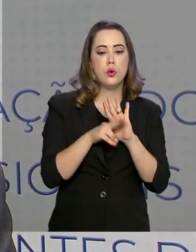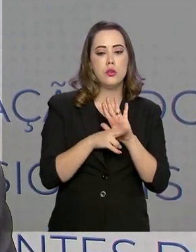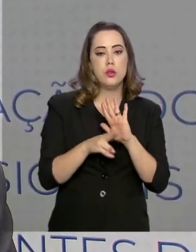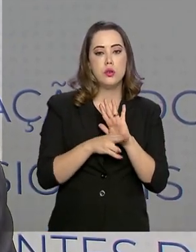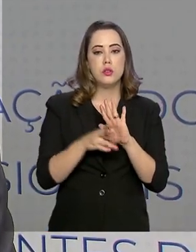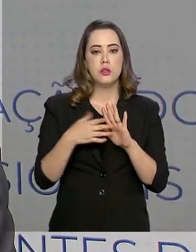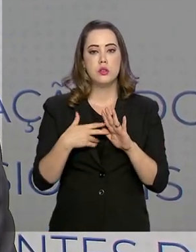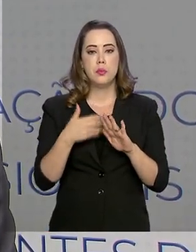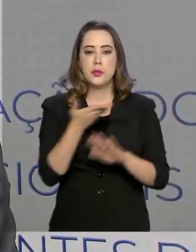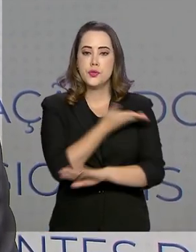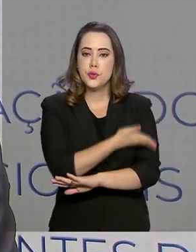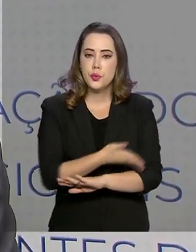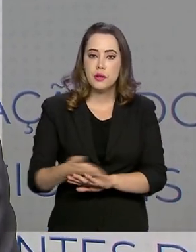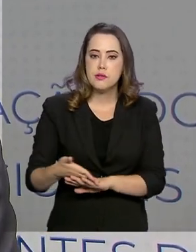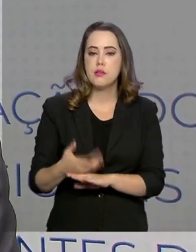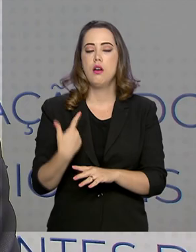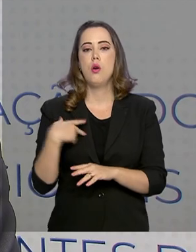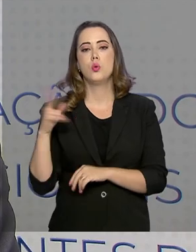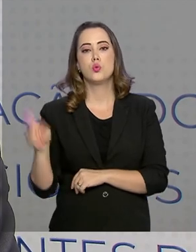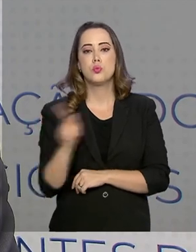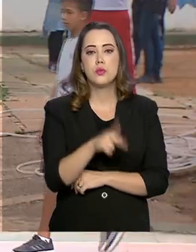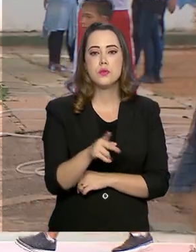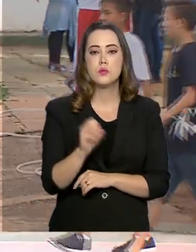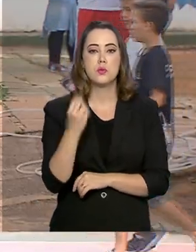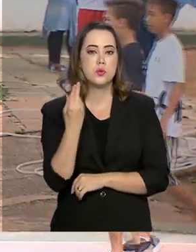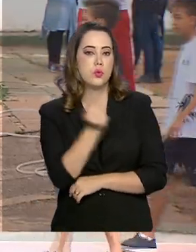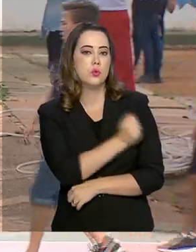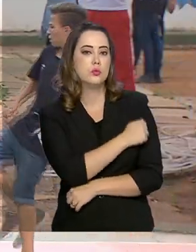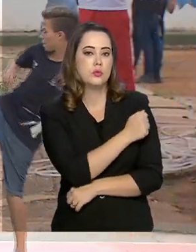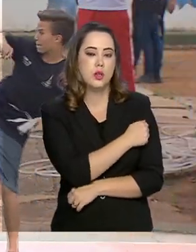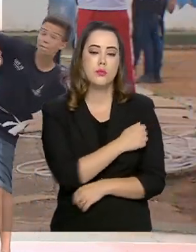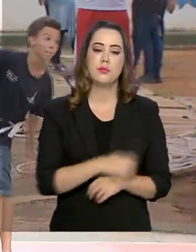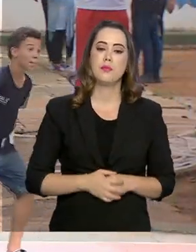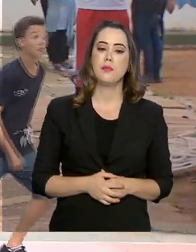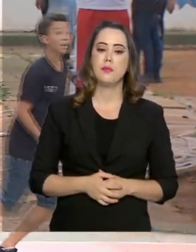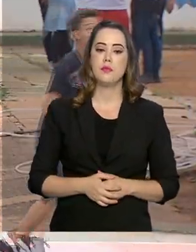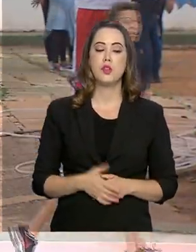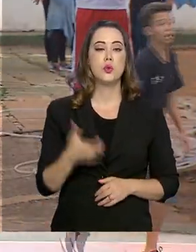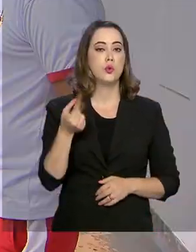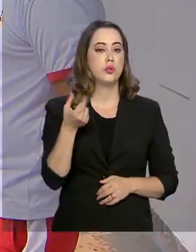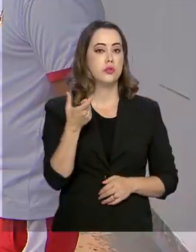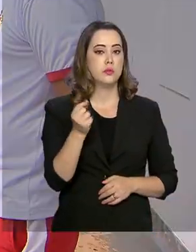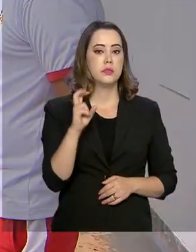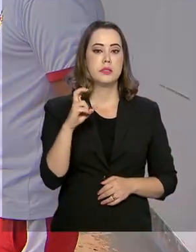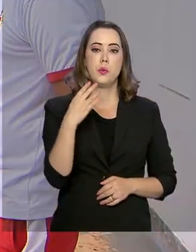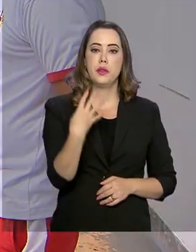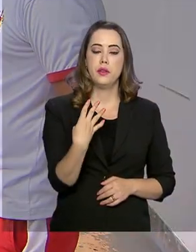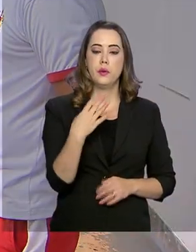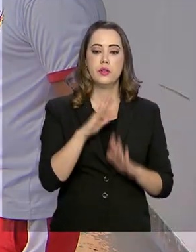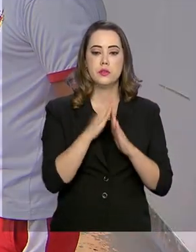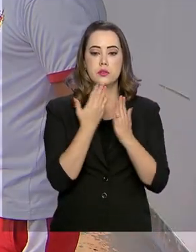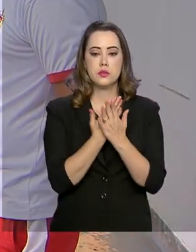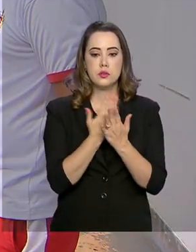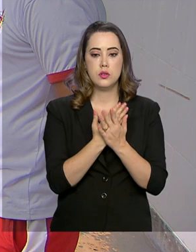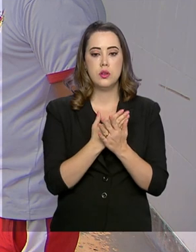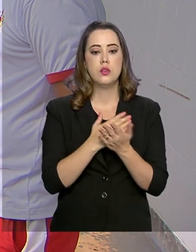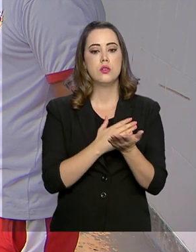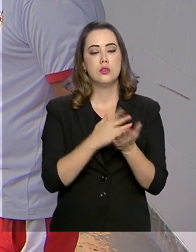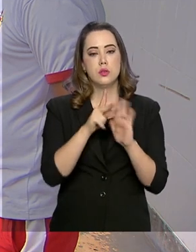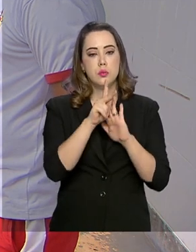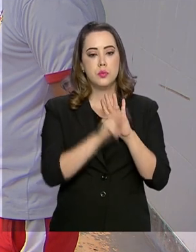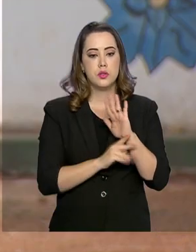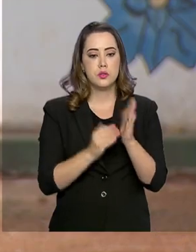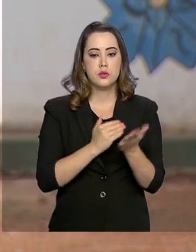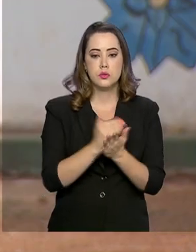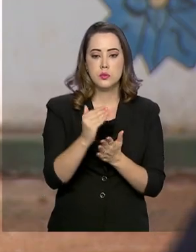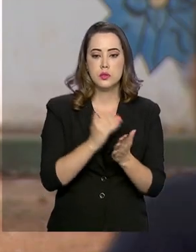conduta dos professores, dos alunos. Em 2020, 54 escolas vão receber o projeto piloto do Ministério da